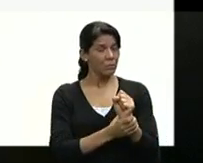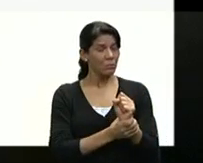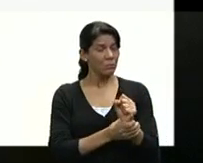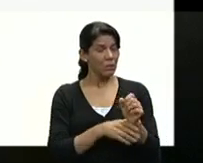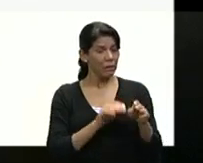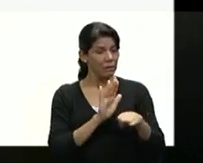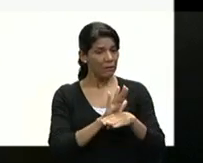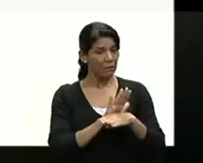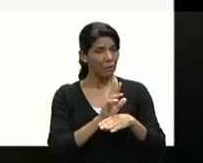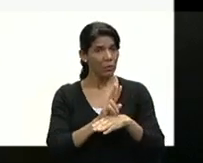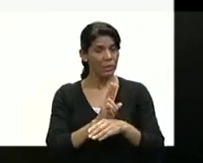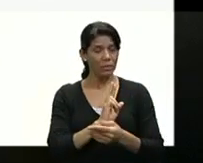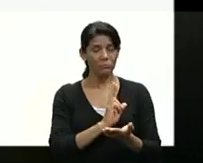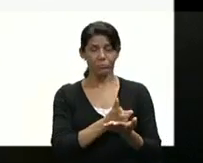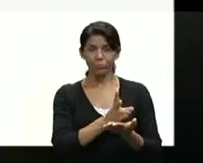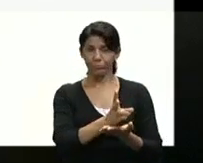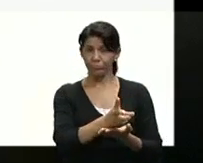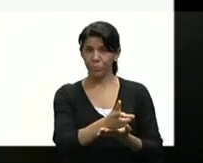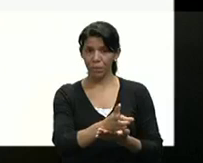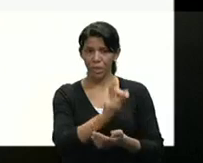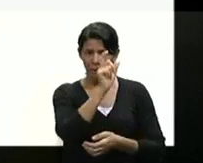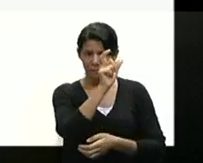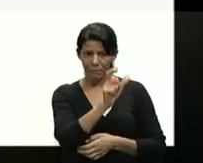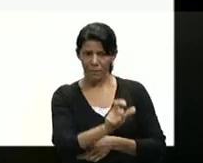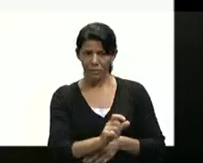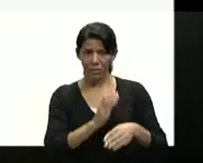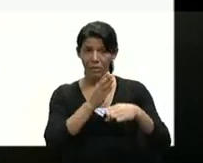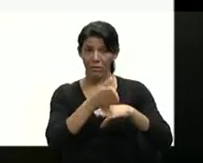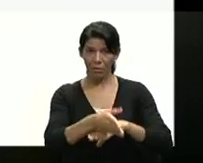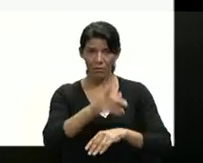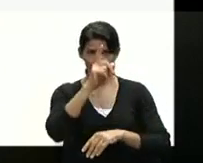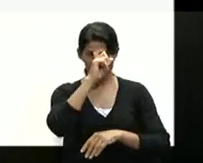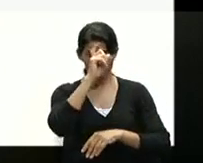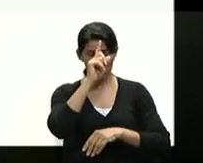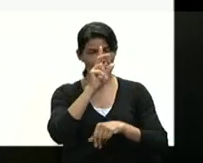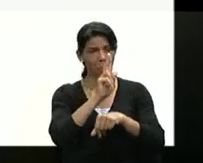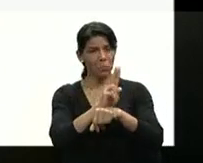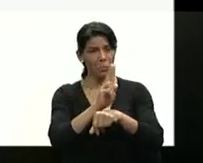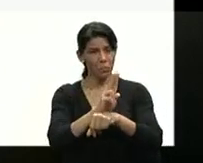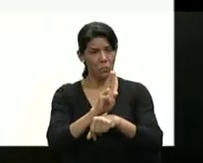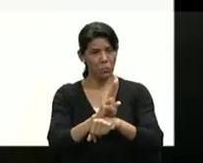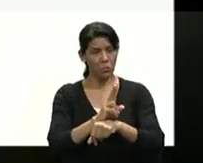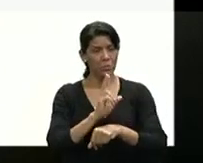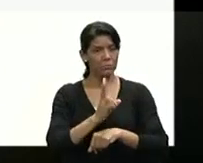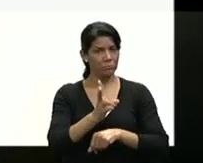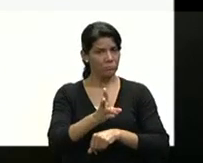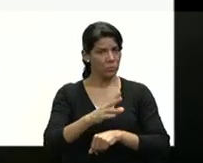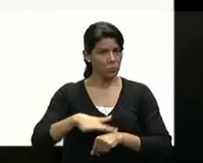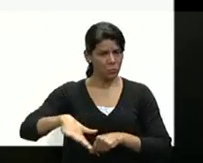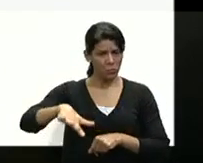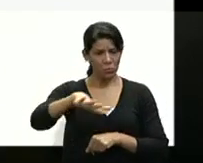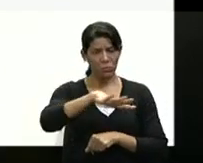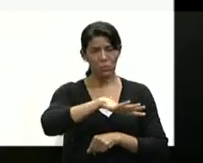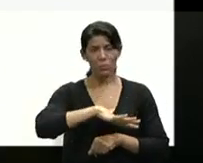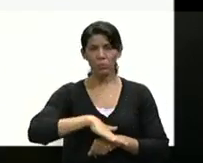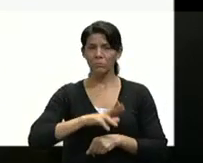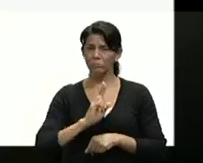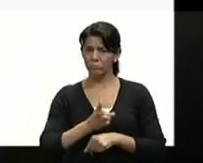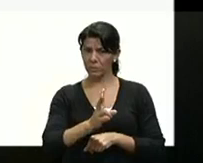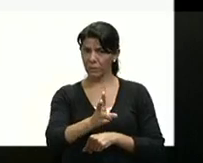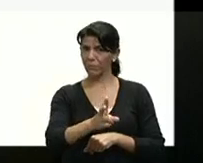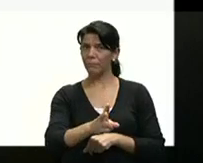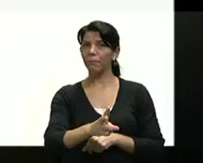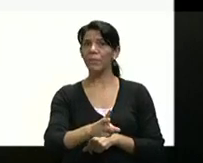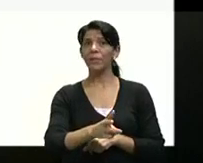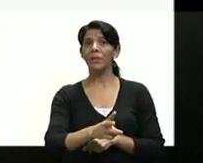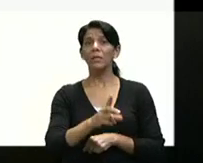contínua, ou seja, o paciente entra e é assistido de forma integral, ininterrupta e